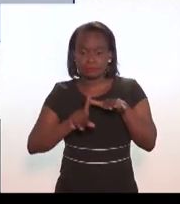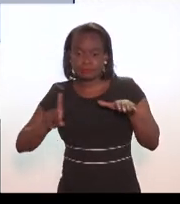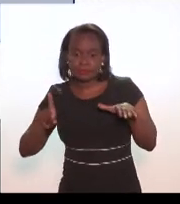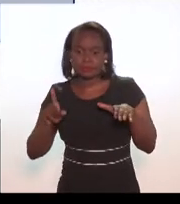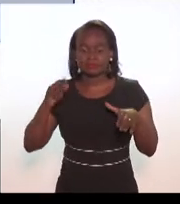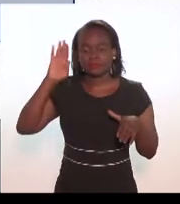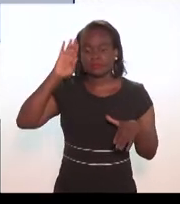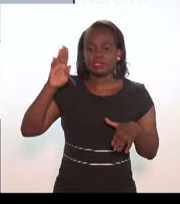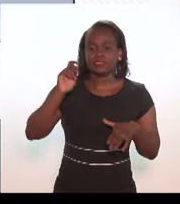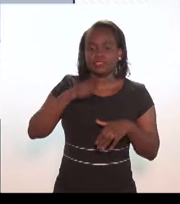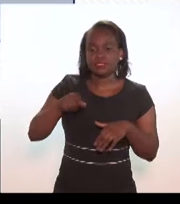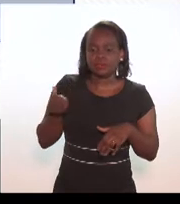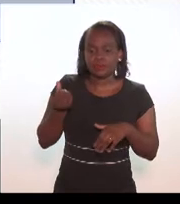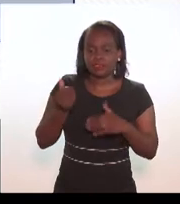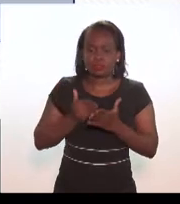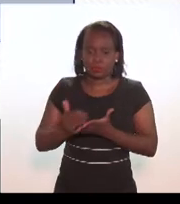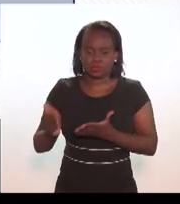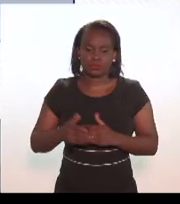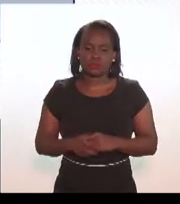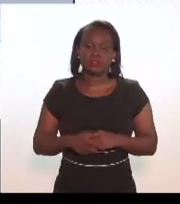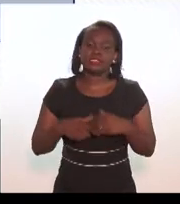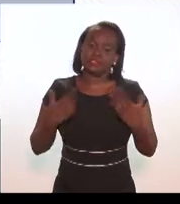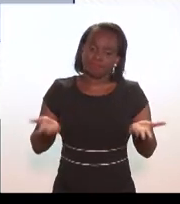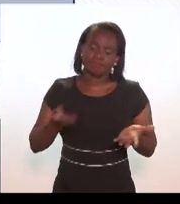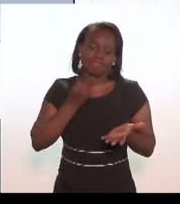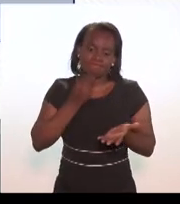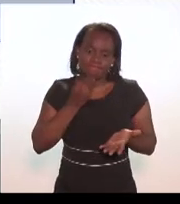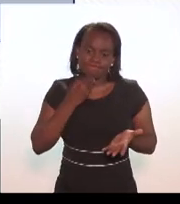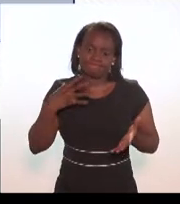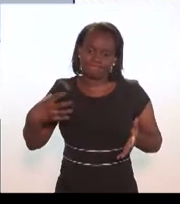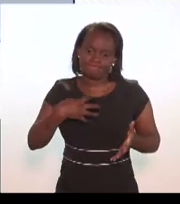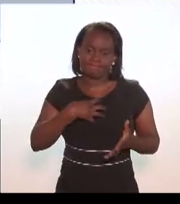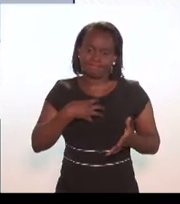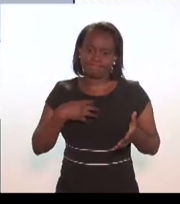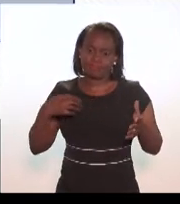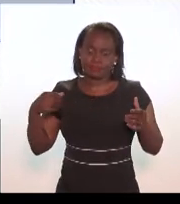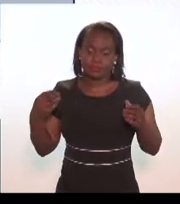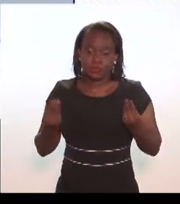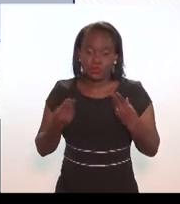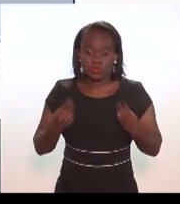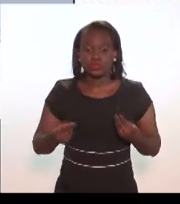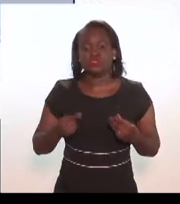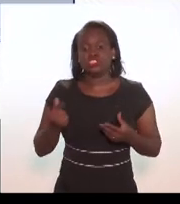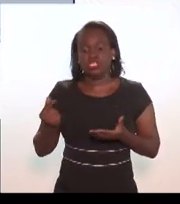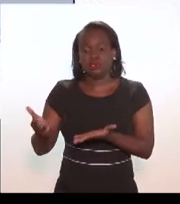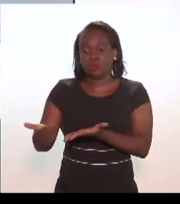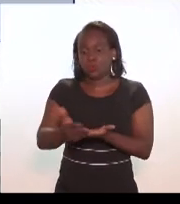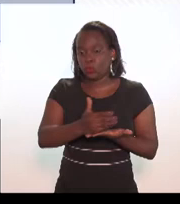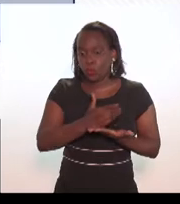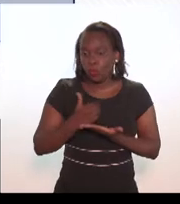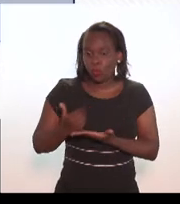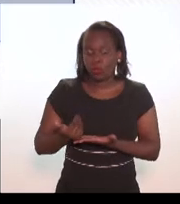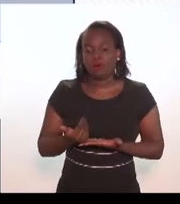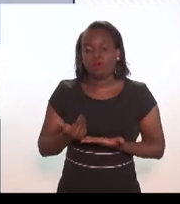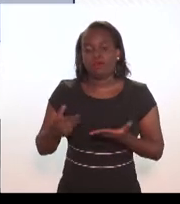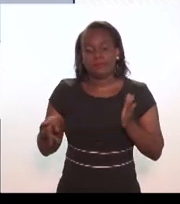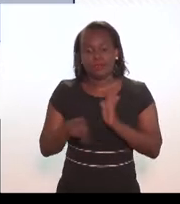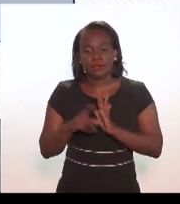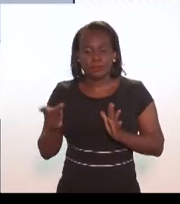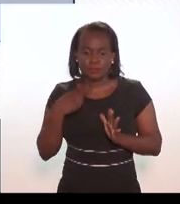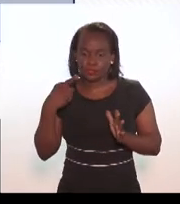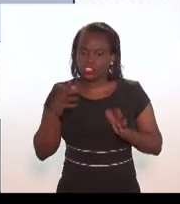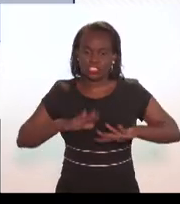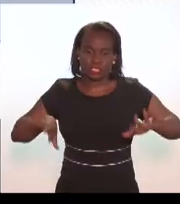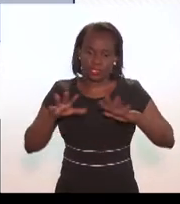principalmente no primeiro semestre. E isso, evidentemente, impactou muito a arrecadação de tributos de forma